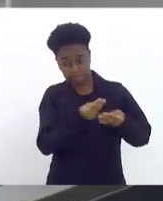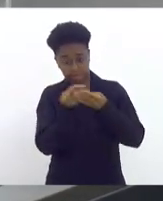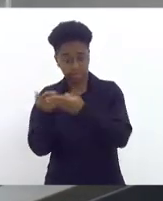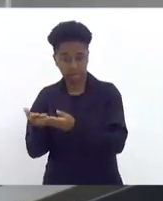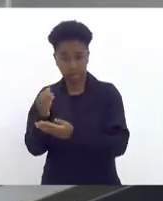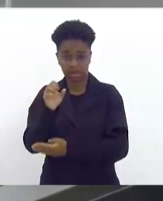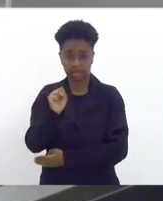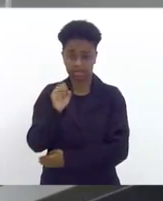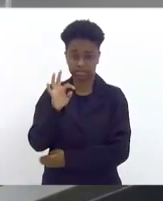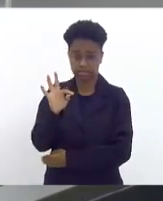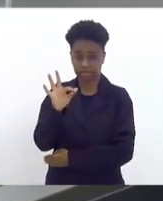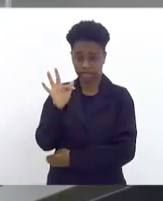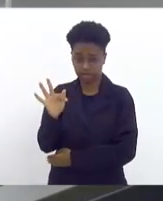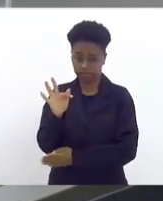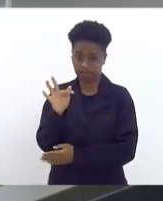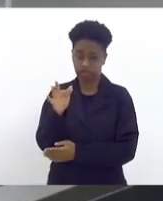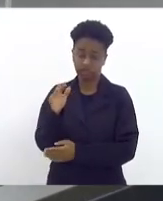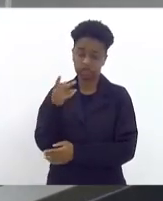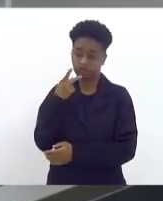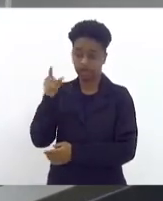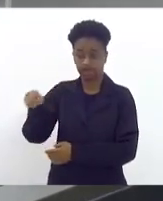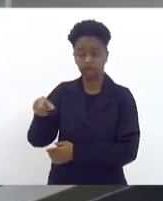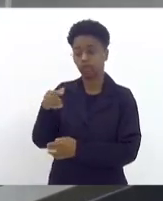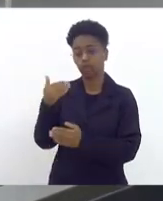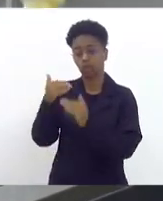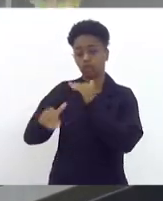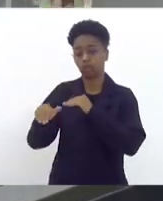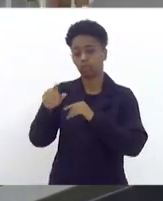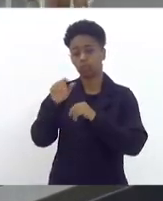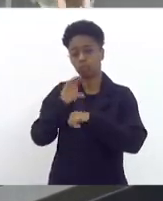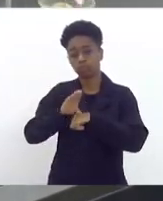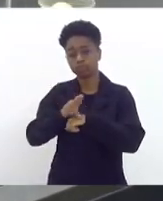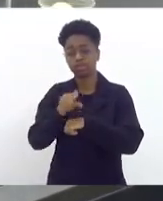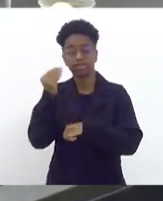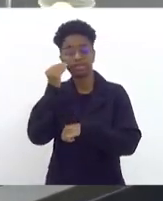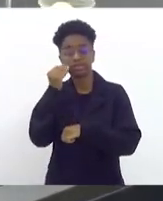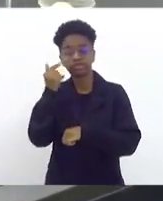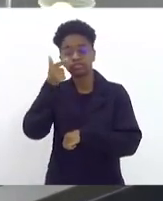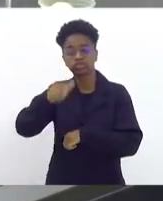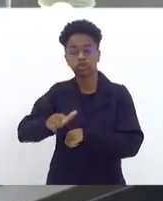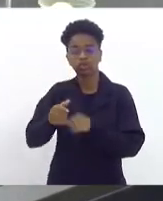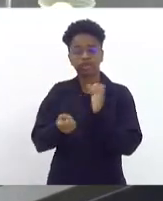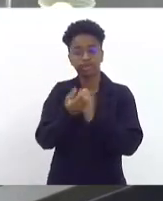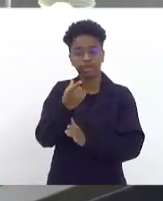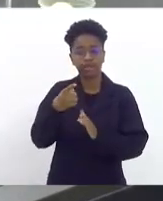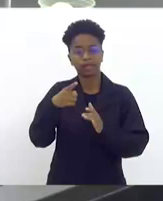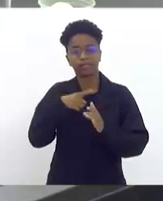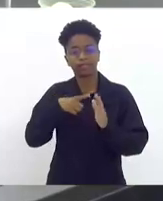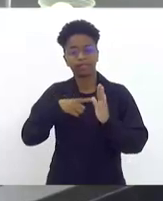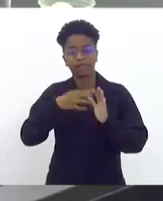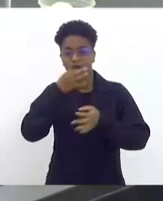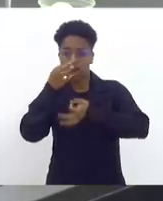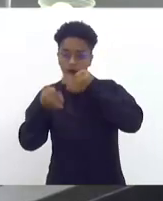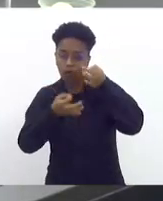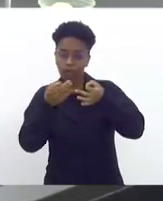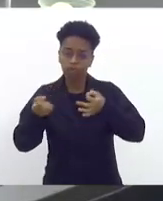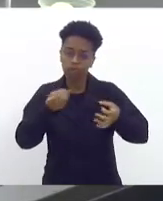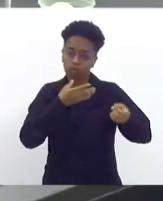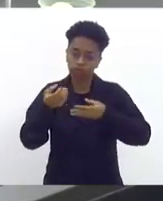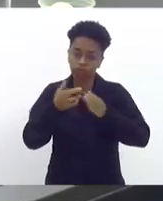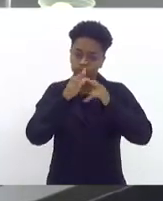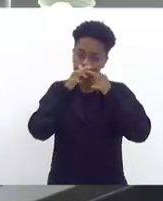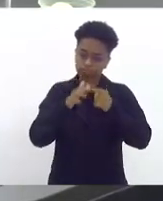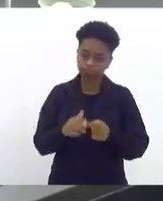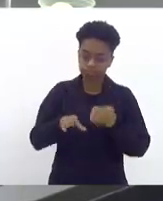constitucionalidade certamente teremos aqui o zelo de fazê-lo com novos argumentos para levar novos argumentos a colação do Supremo Tribunal Federal